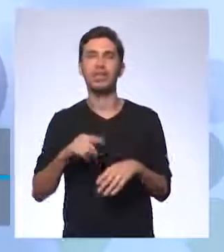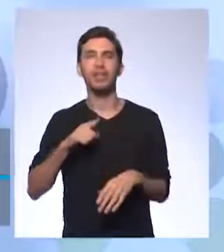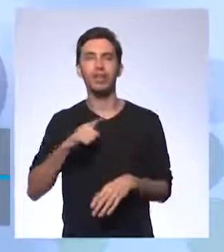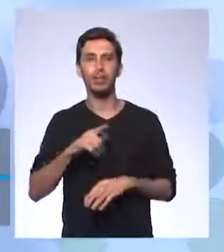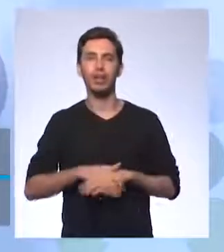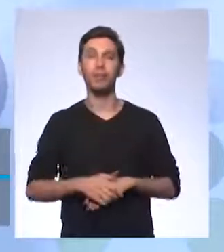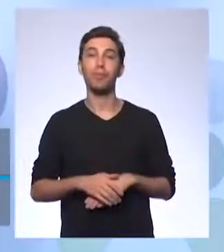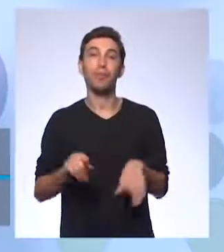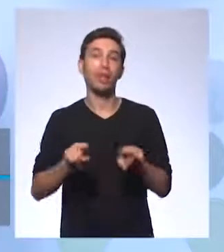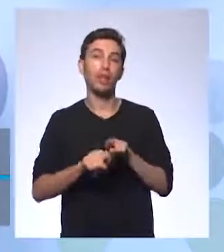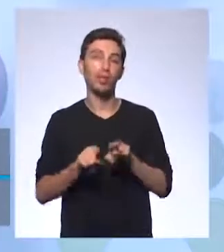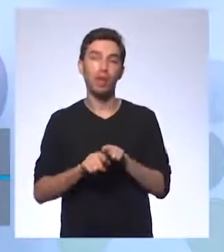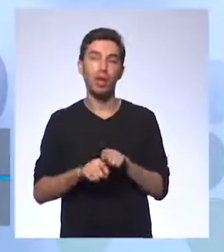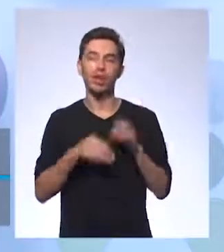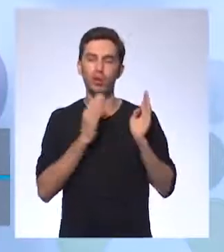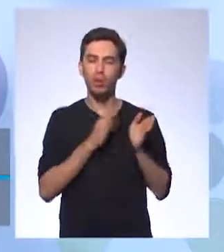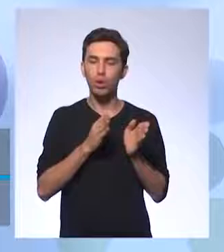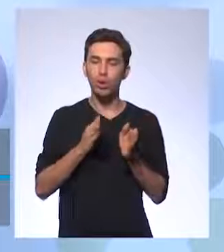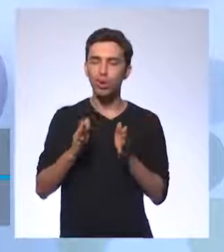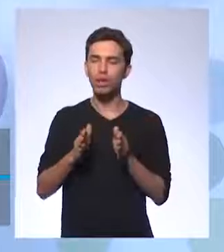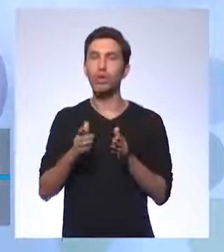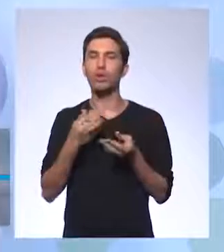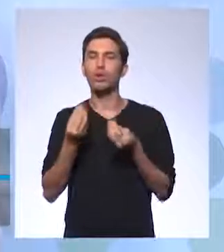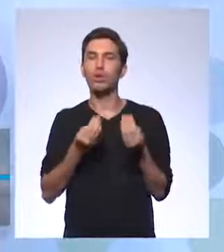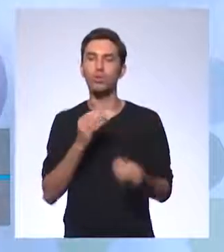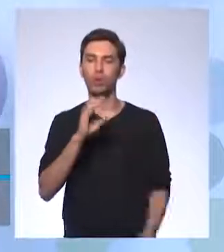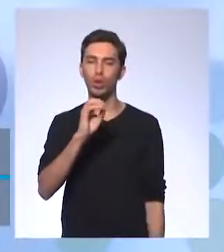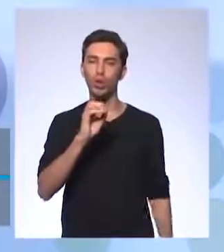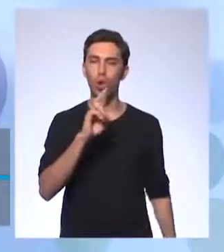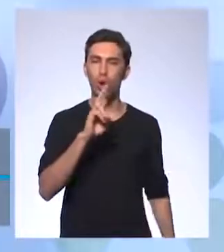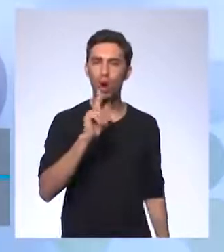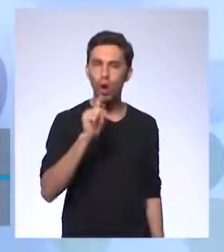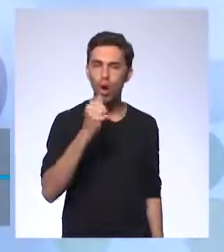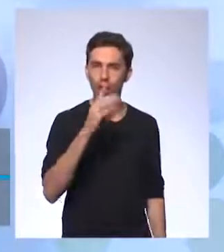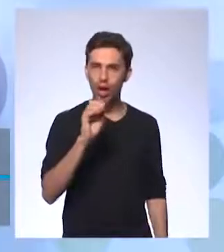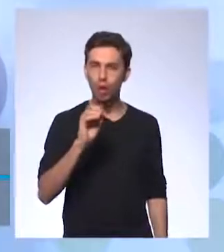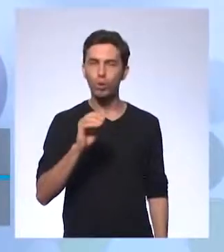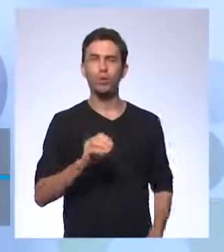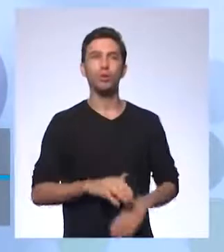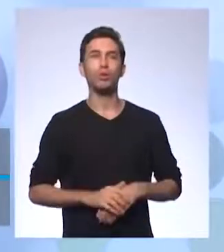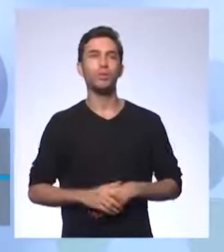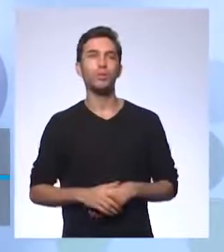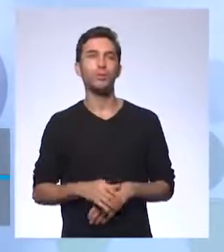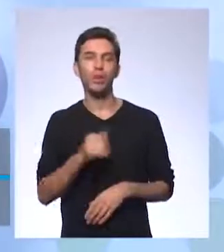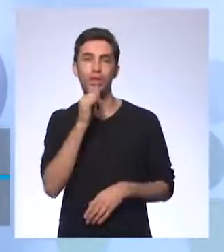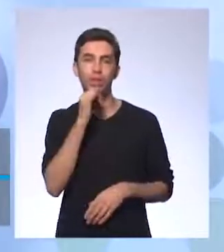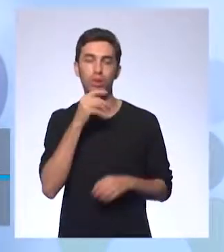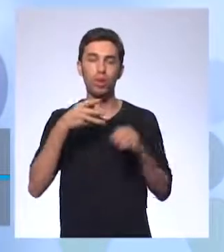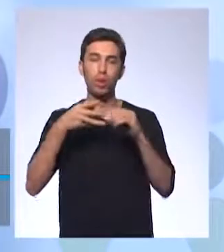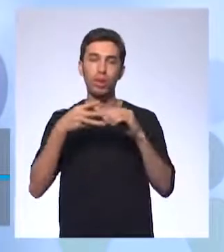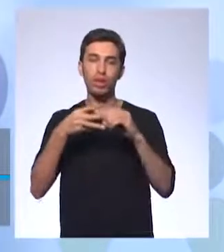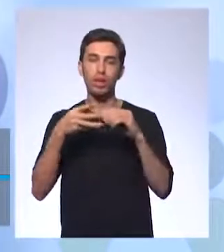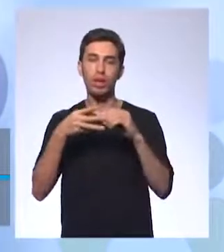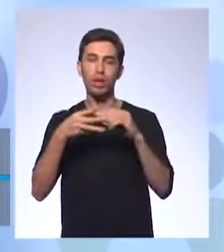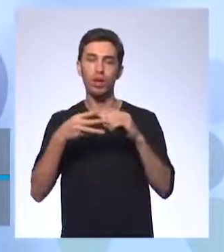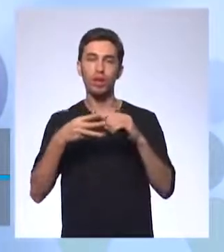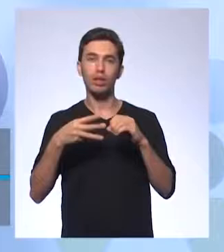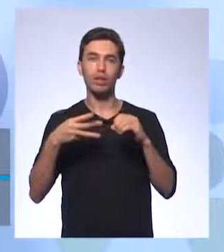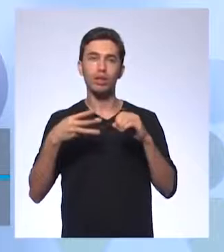organizar em órgãos, tá? Eu posso te dar um exemplo, a gente tem uma celulinha que ela fica contraindo, ela não precisa